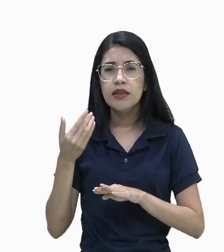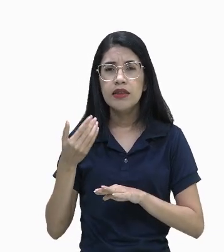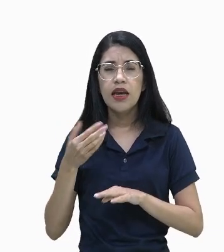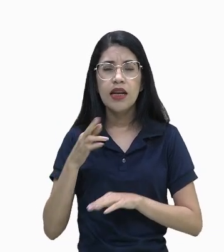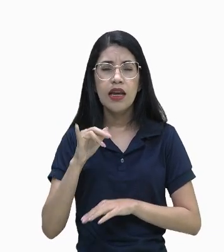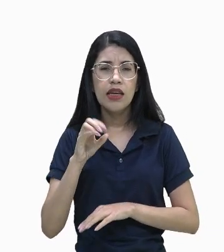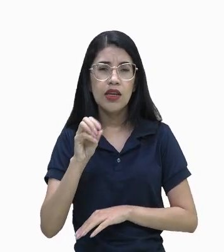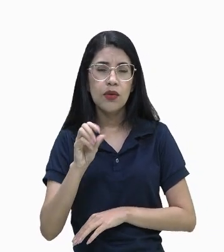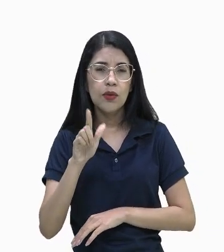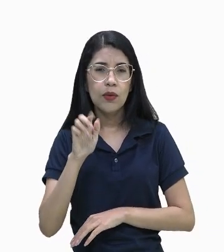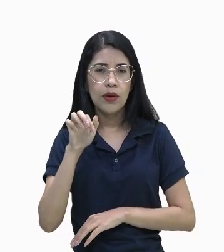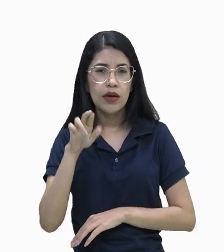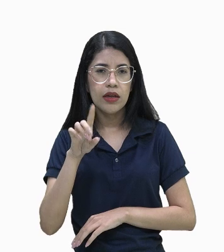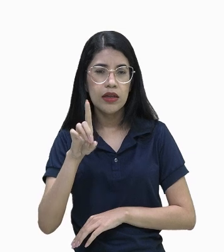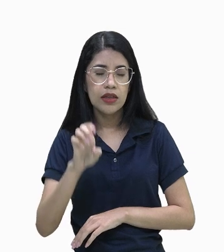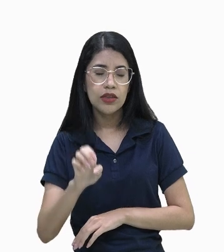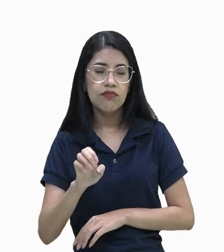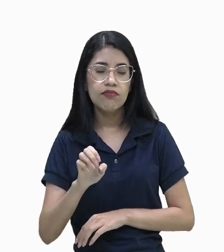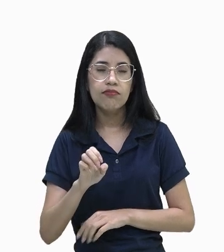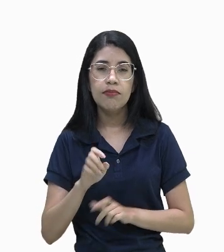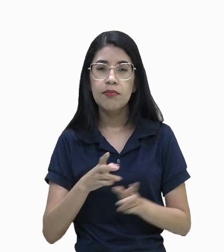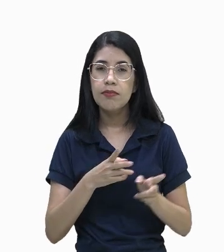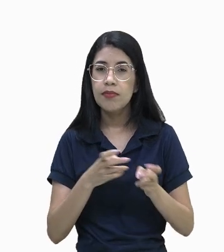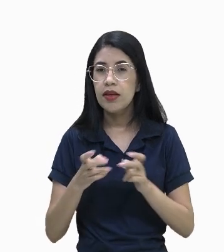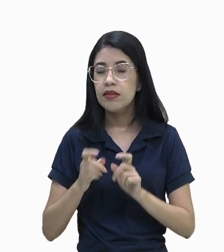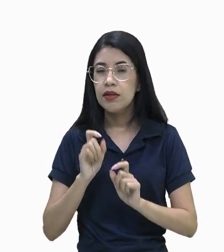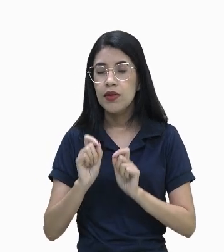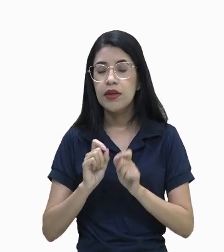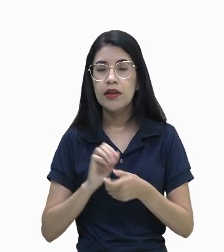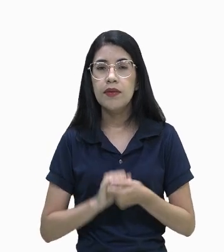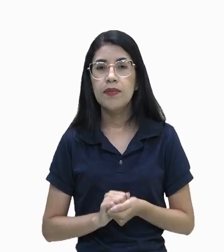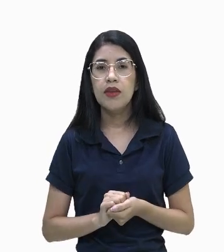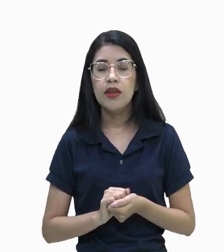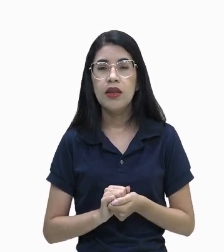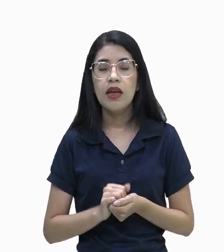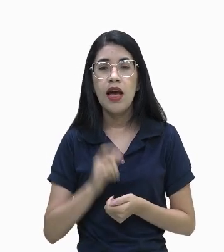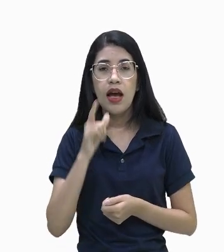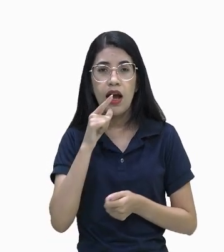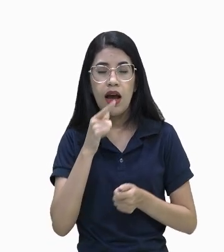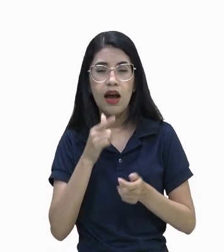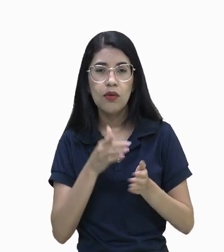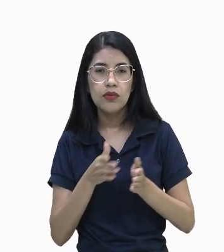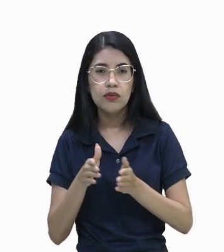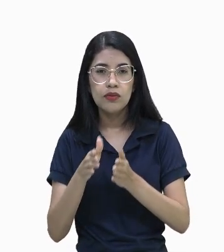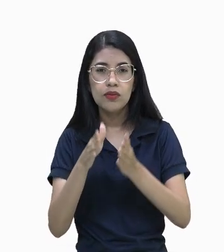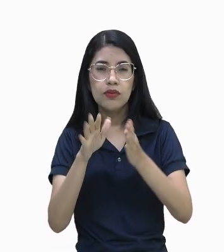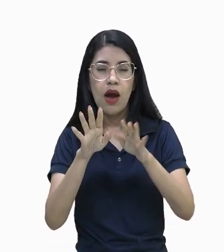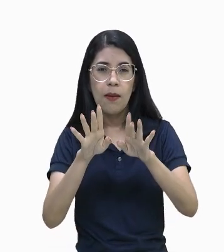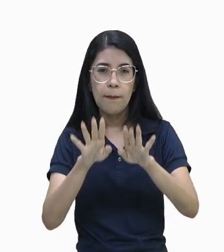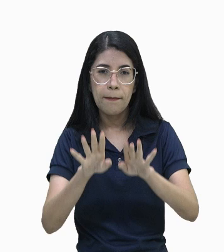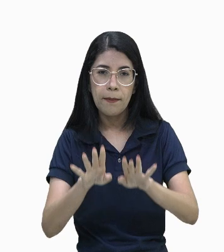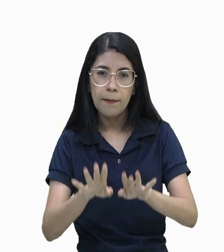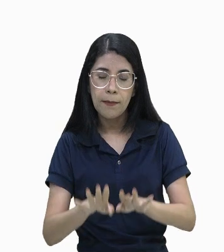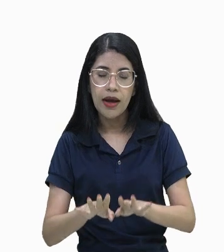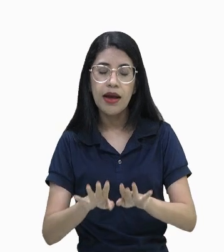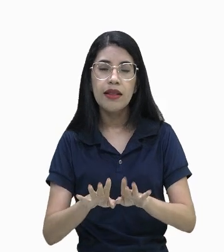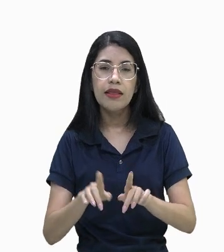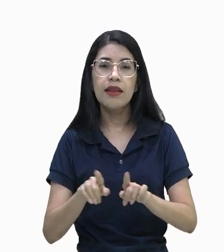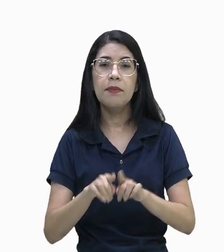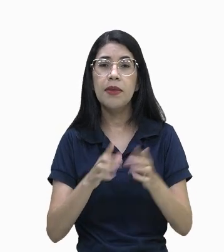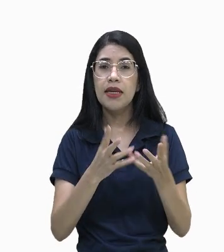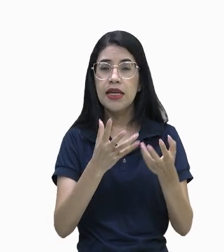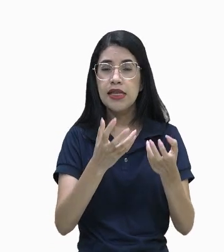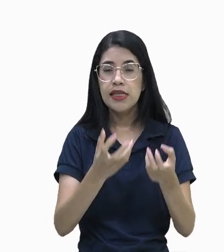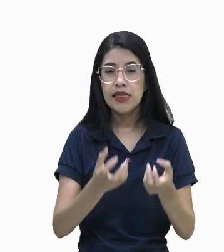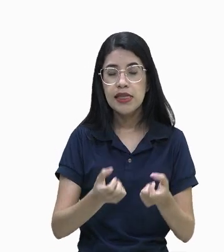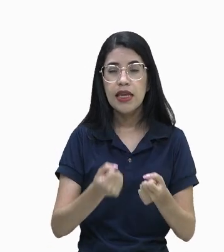e Mar Dulce, observá-lo em níveis tão baixos de água, como os recordes de seca dos rios da